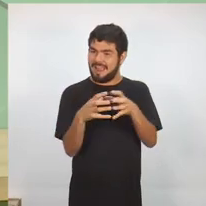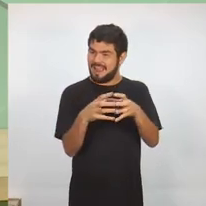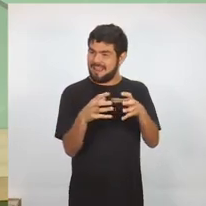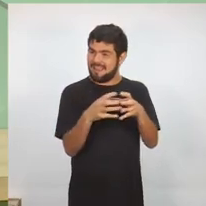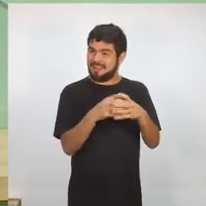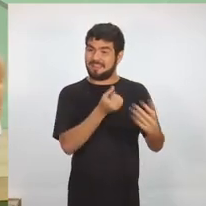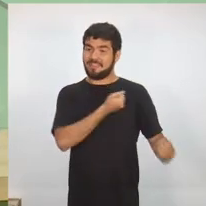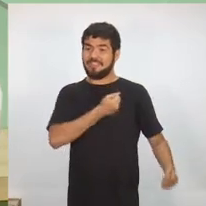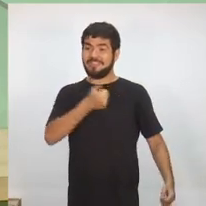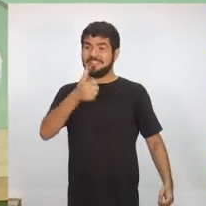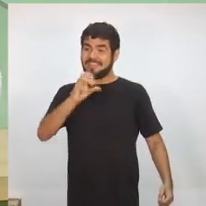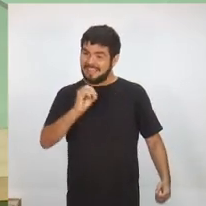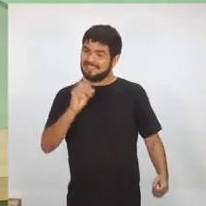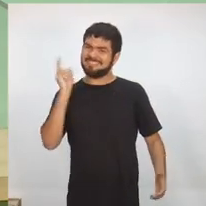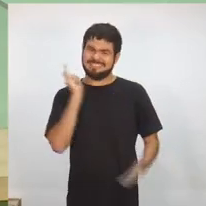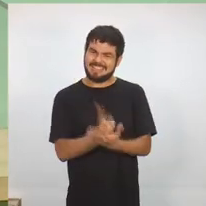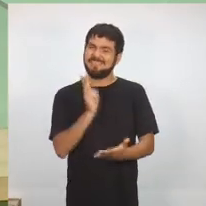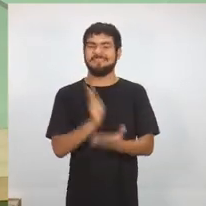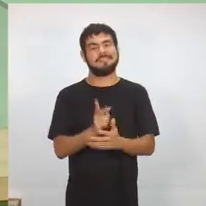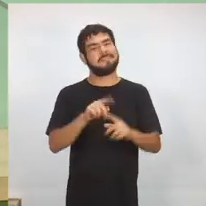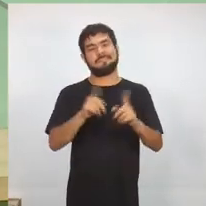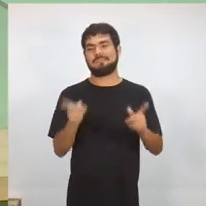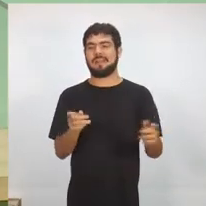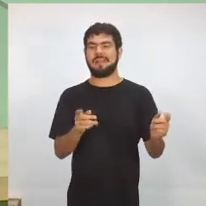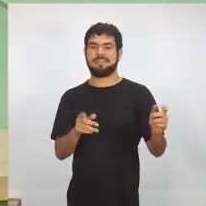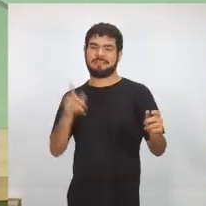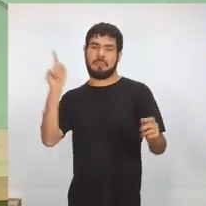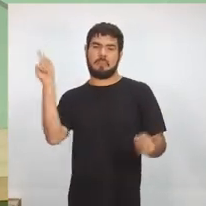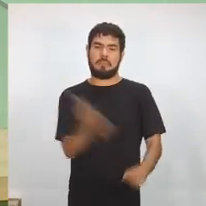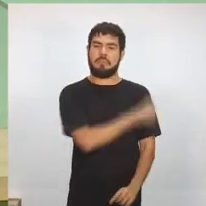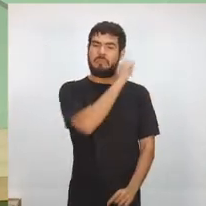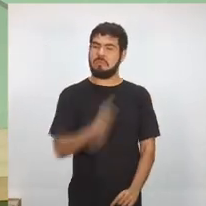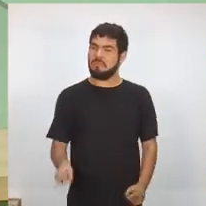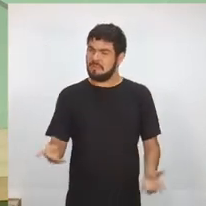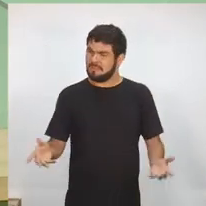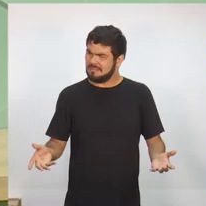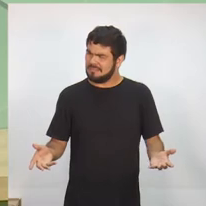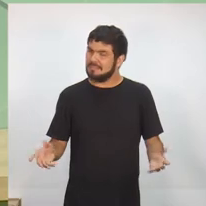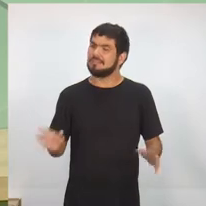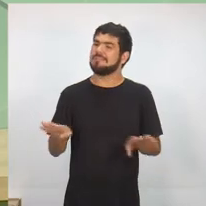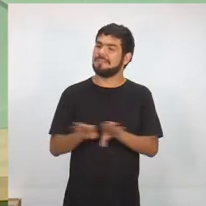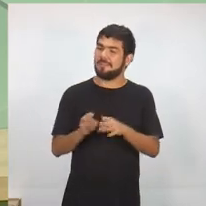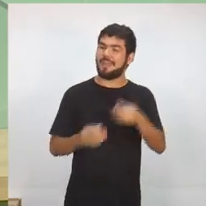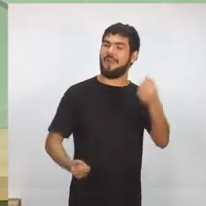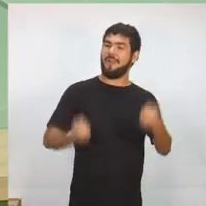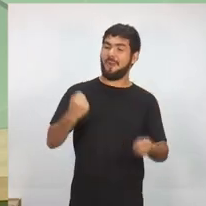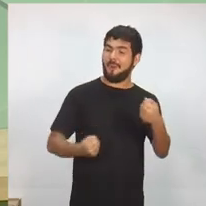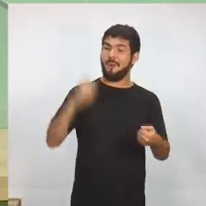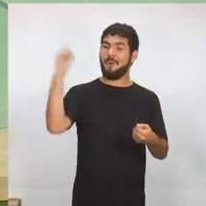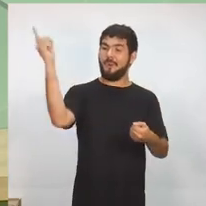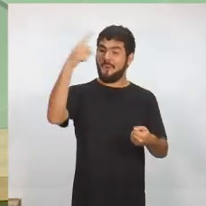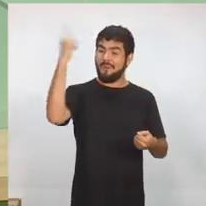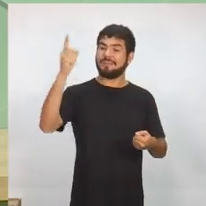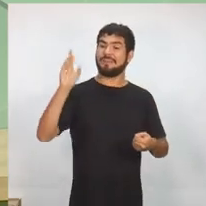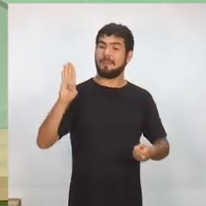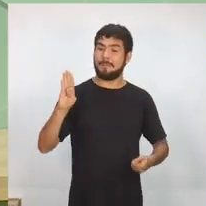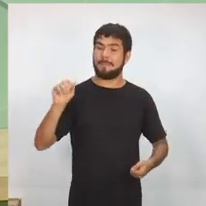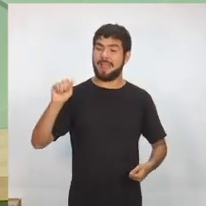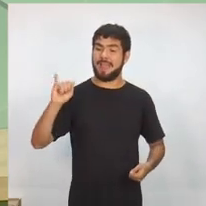meu governo. Infelizmente, acabaram. Nós fizemos o Ronda nos bairros. De 10